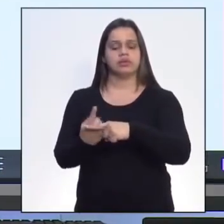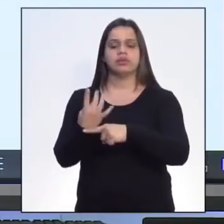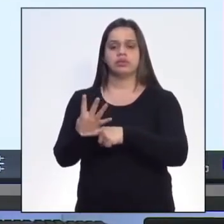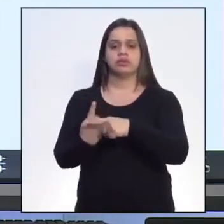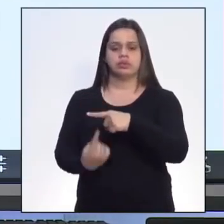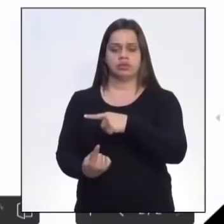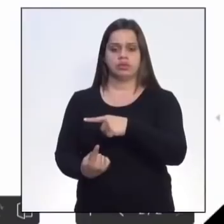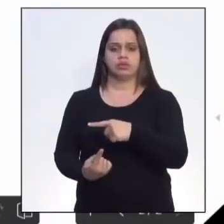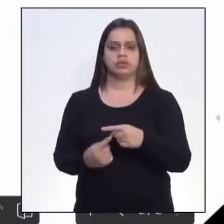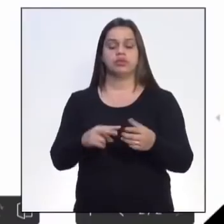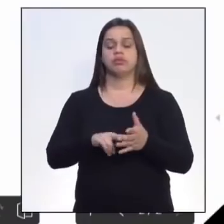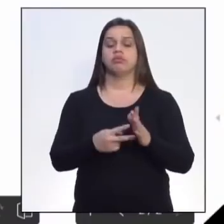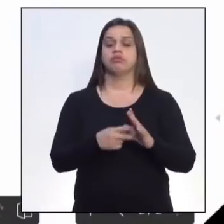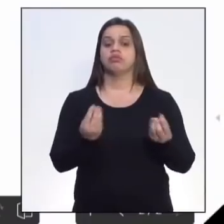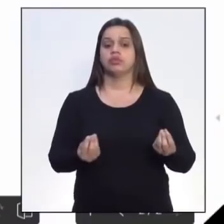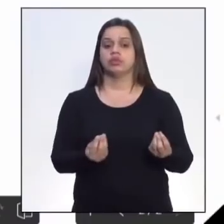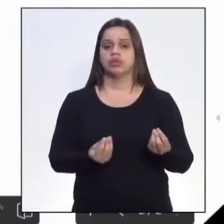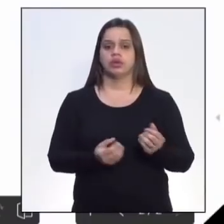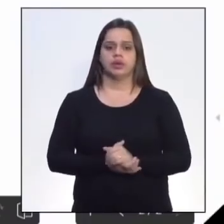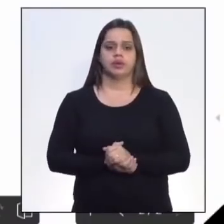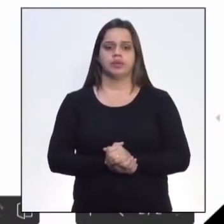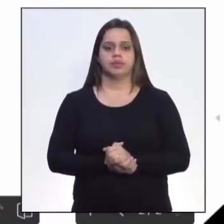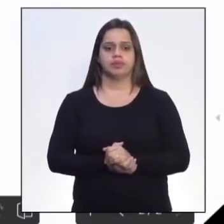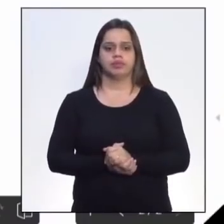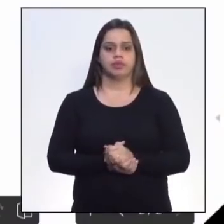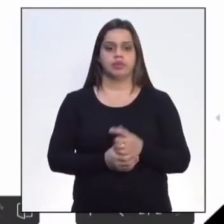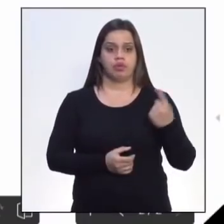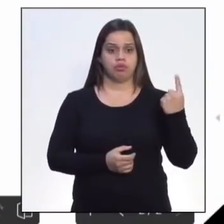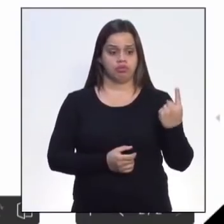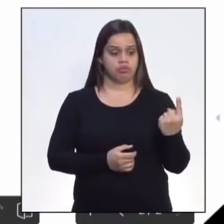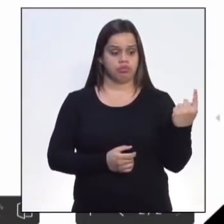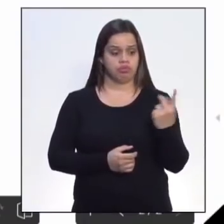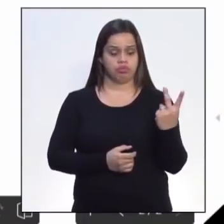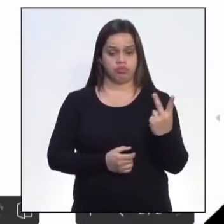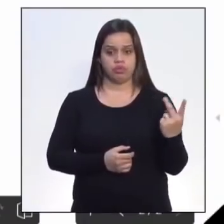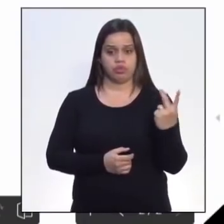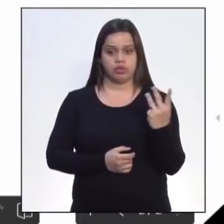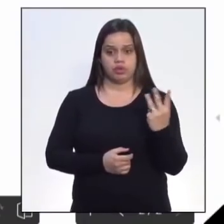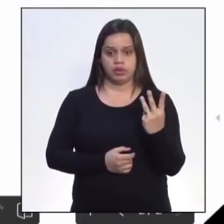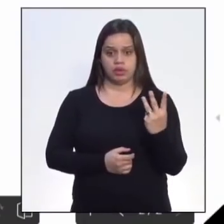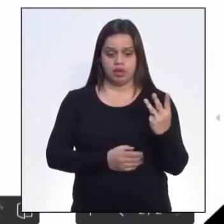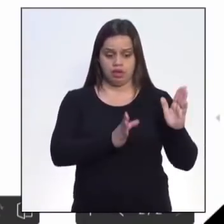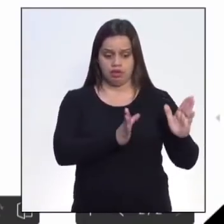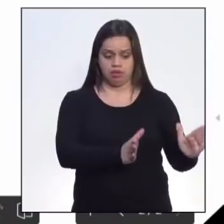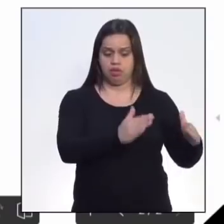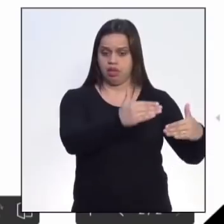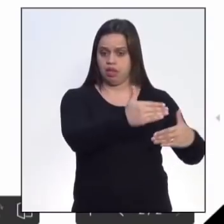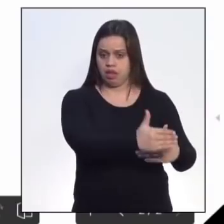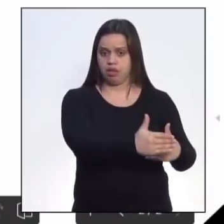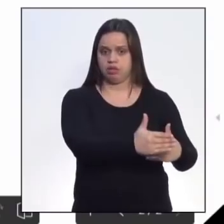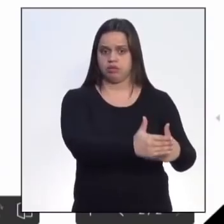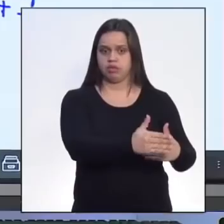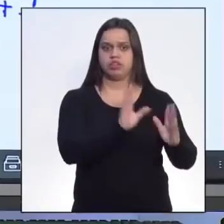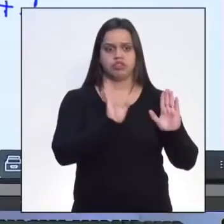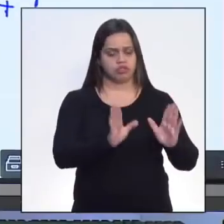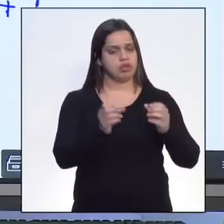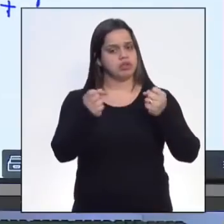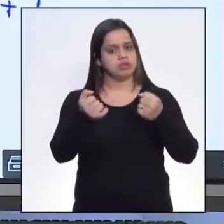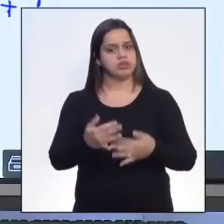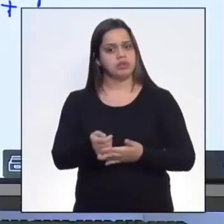mais uma lata, ou seja, 1, 2, 3 latas, como disse o